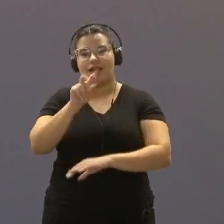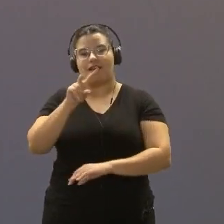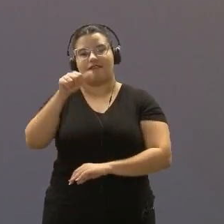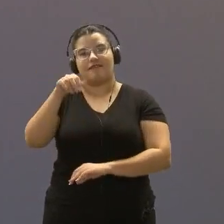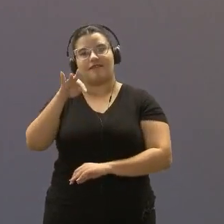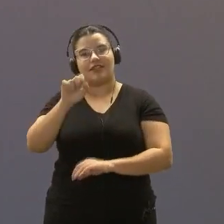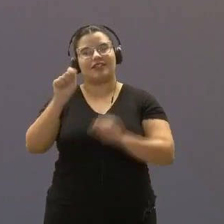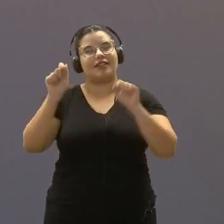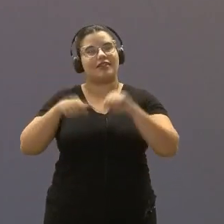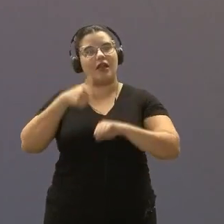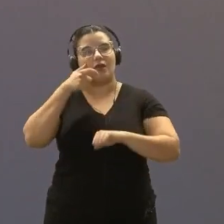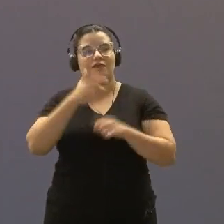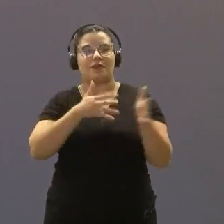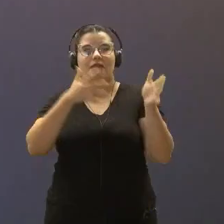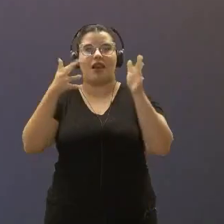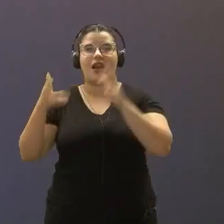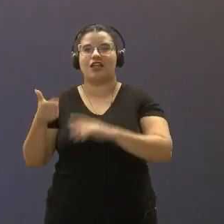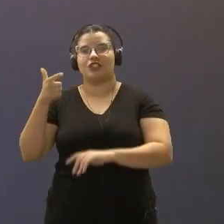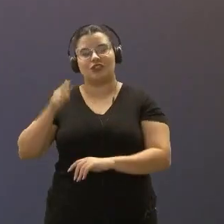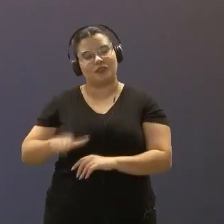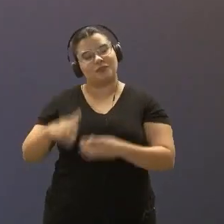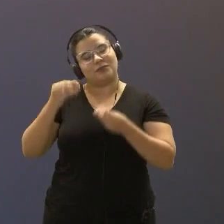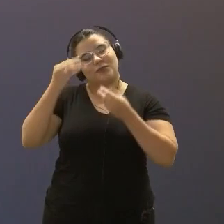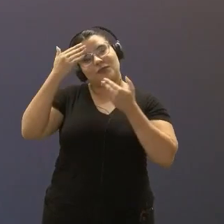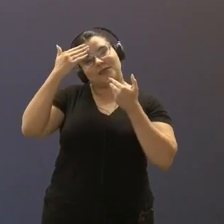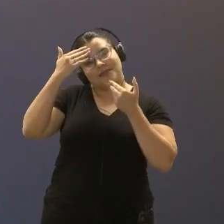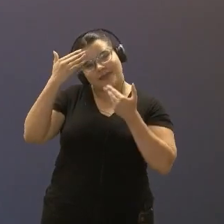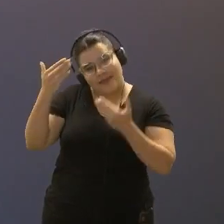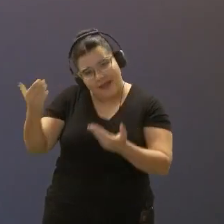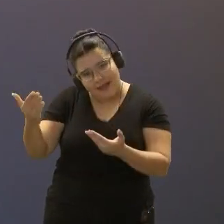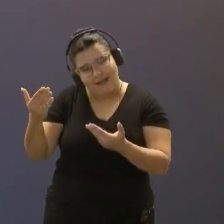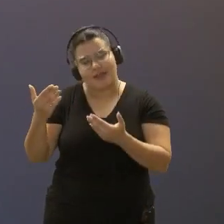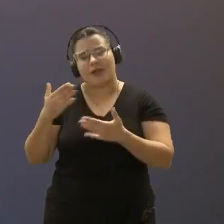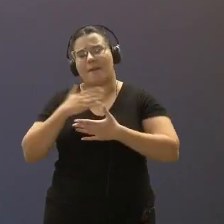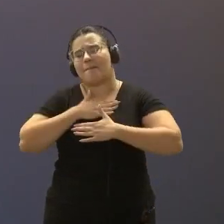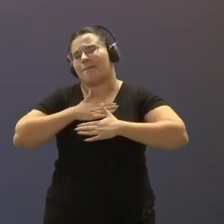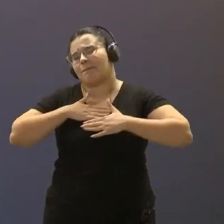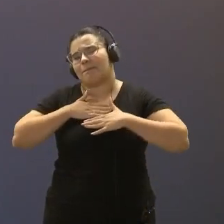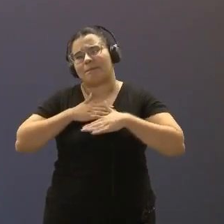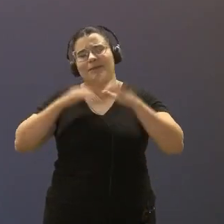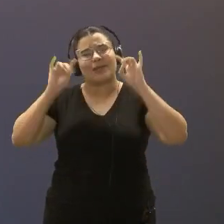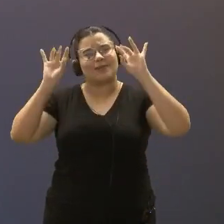podem assistir a aula novamente. Doutor João, mais uma vez, muito obrigada, foi extremamente